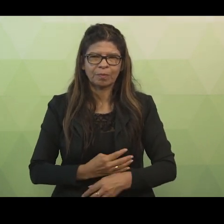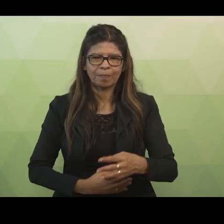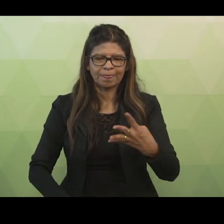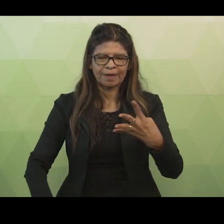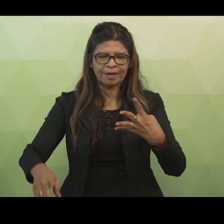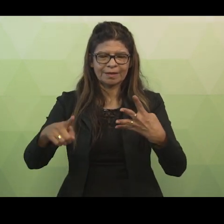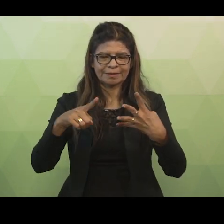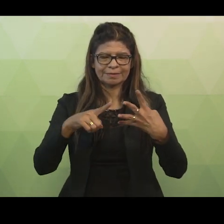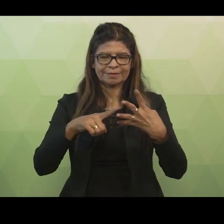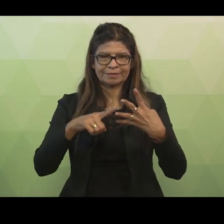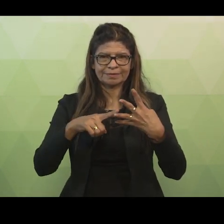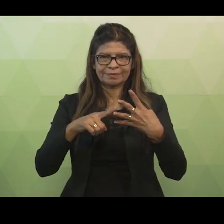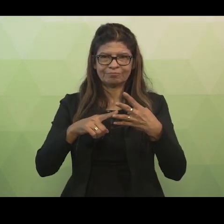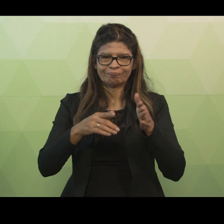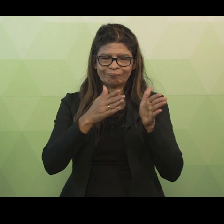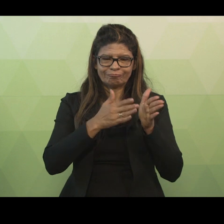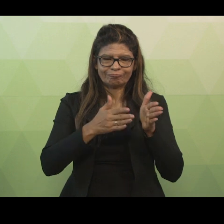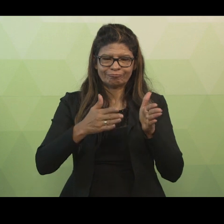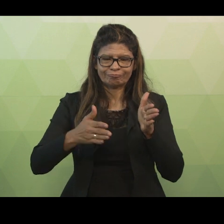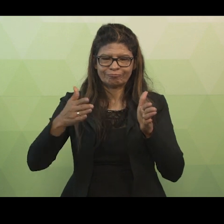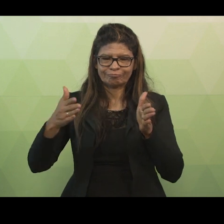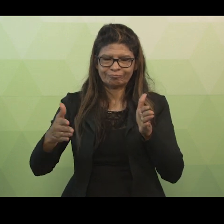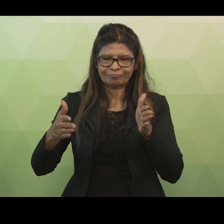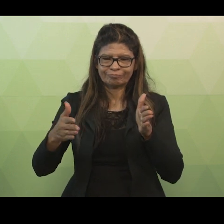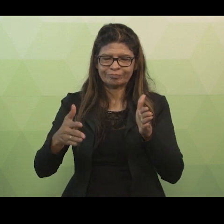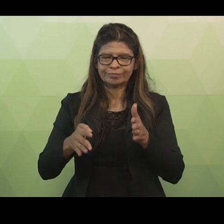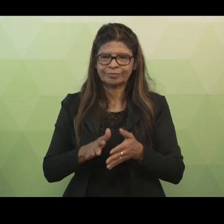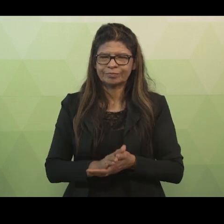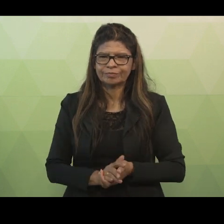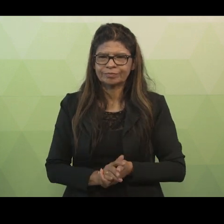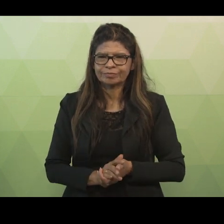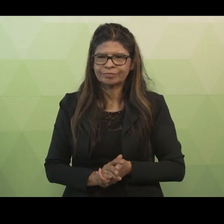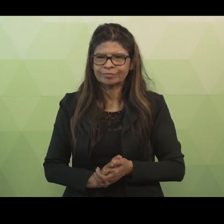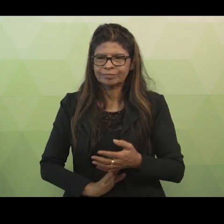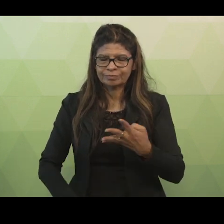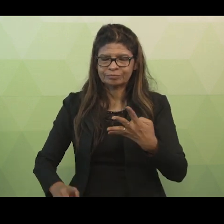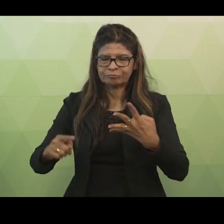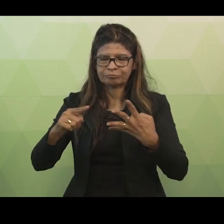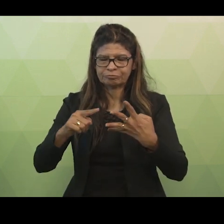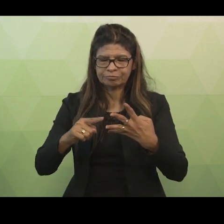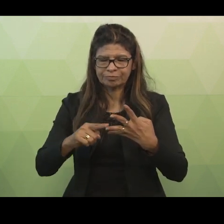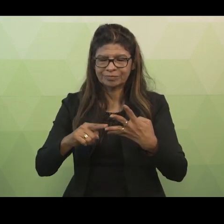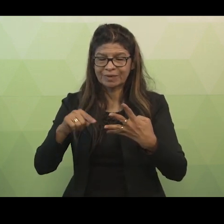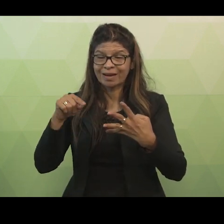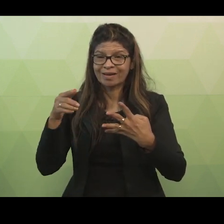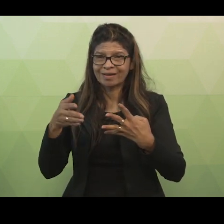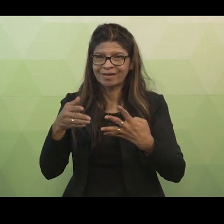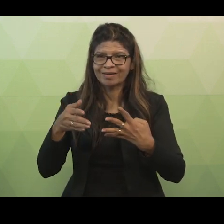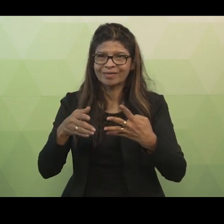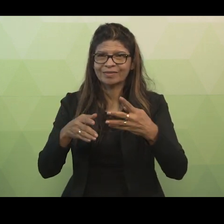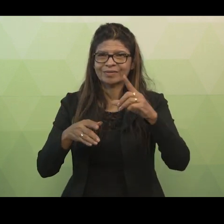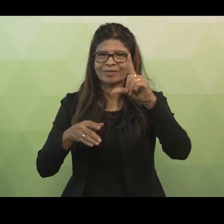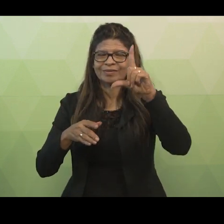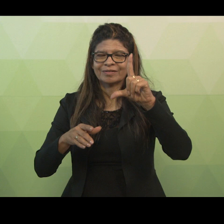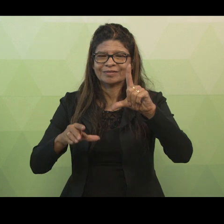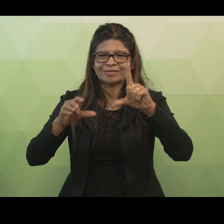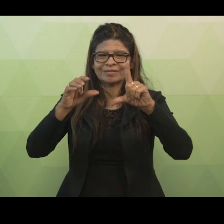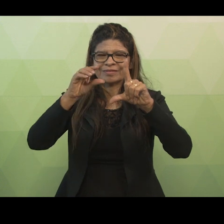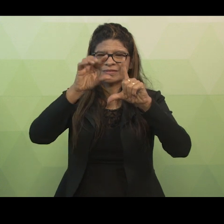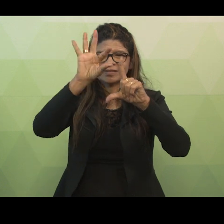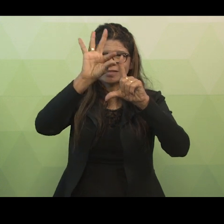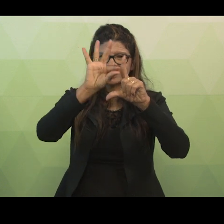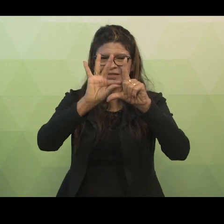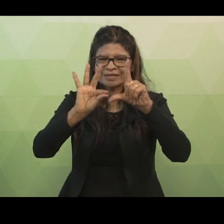livro. Caso o livro esteja disponível para renovação, o sistema envia uma mensagem à interface do